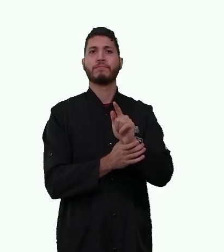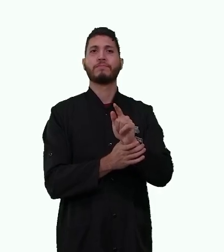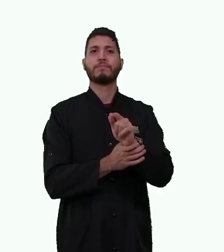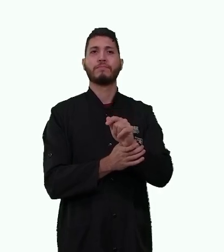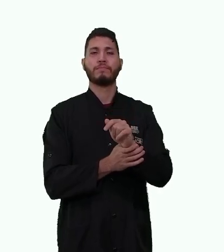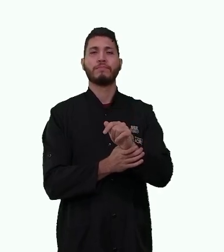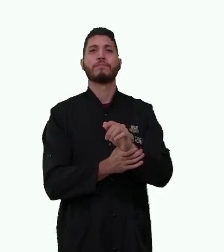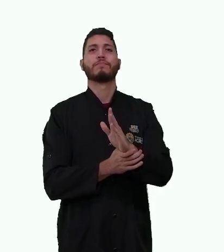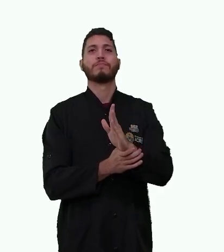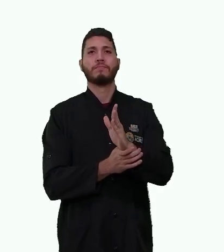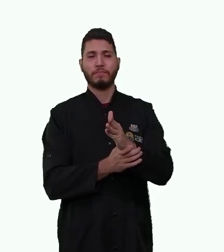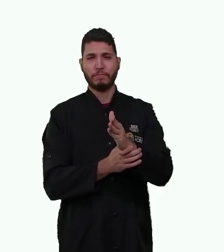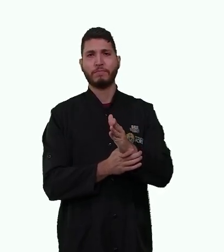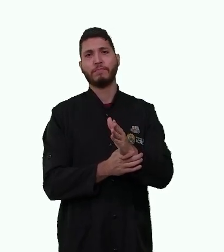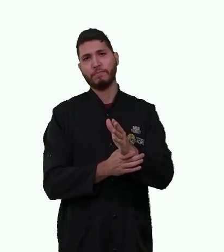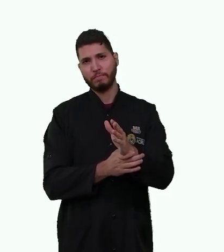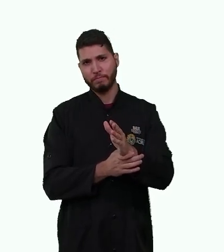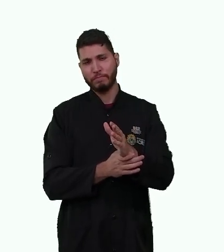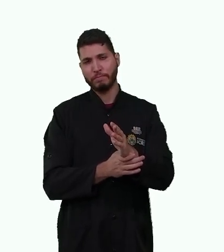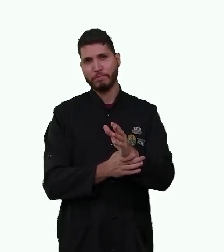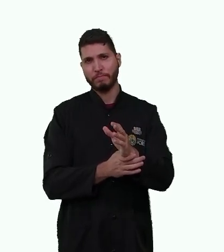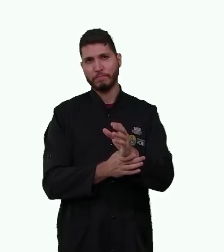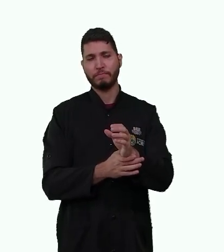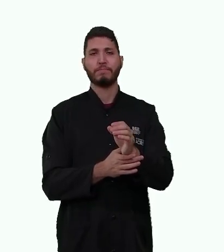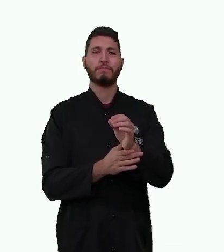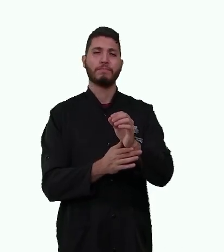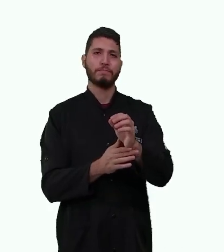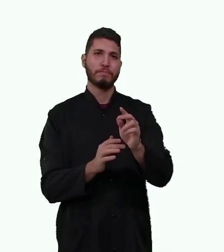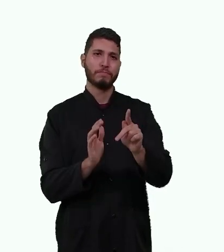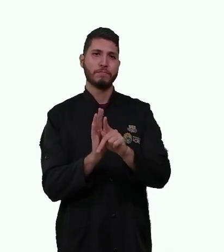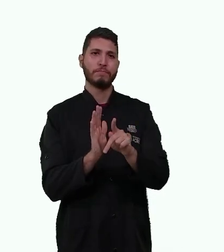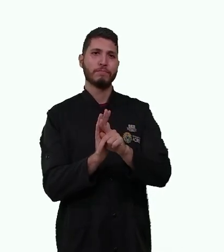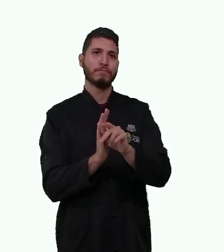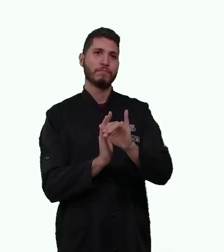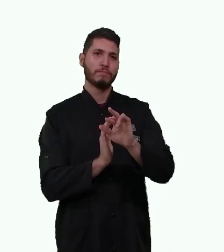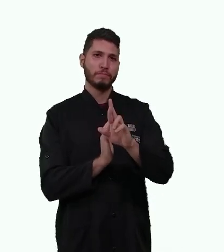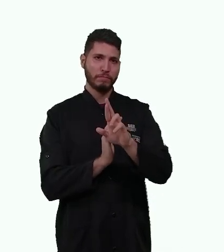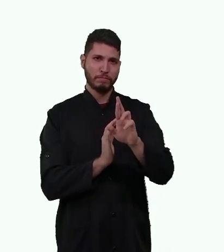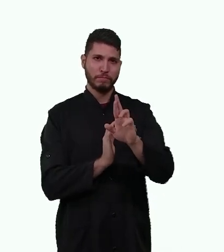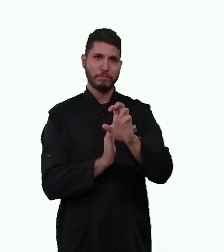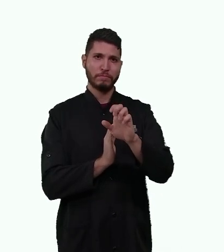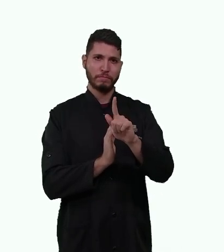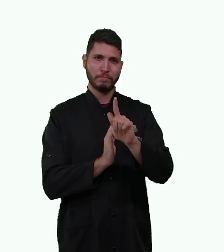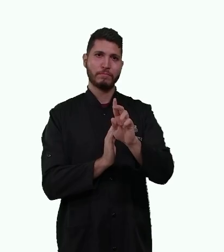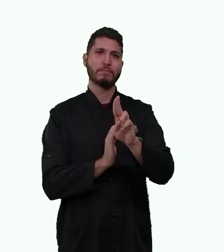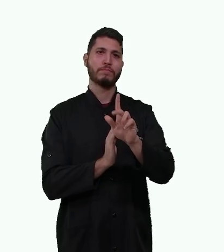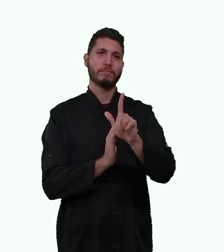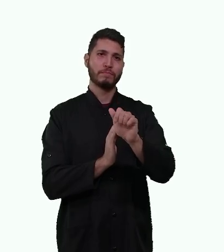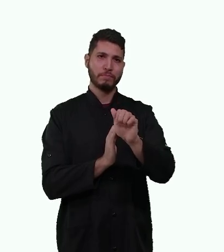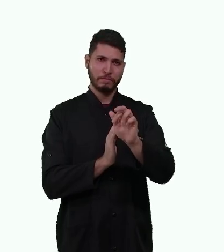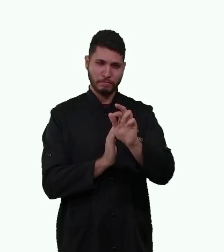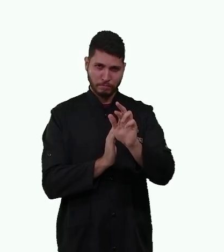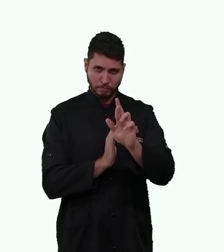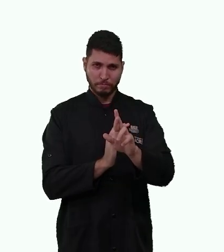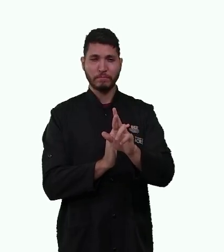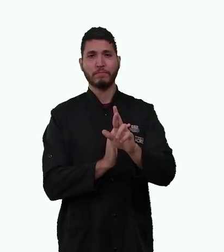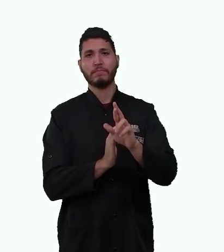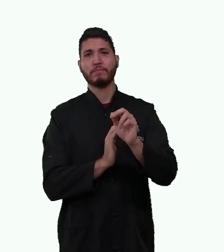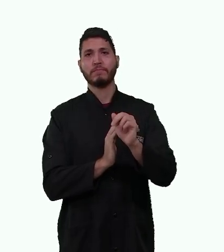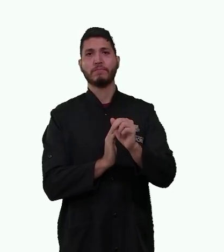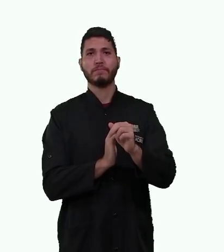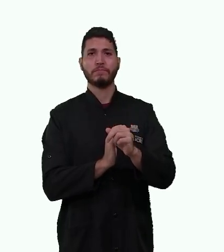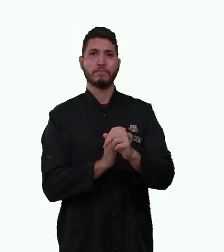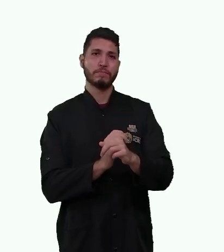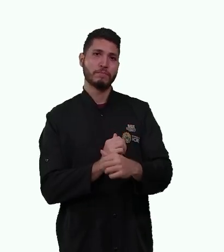verbo formado, pessoal, de uma forma irregular. Então, como que ficaria? eu sou e o exemplo, eu